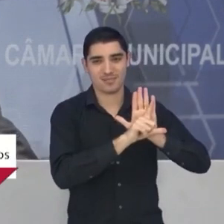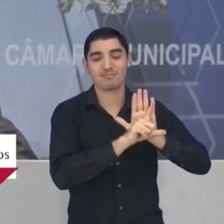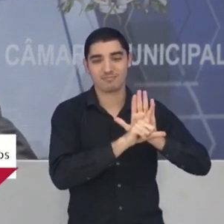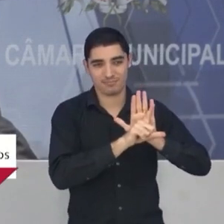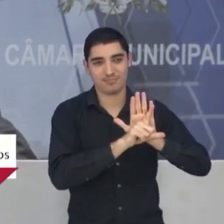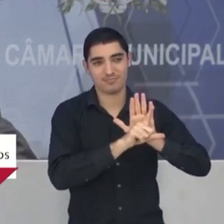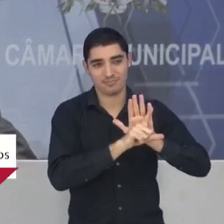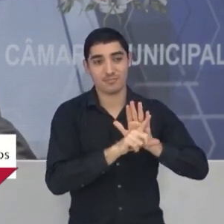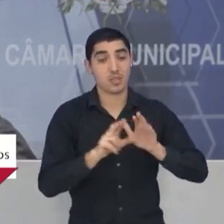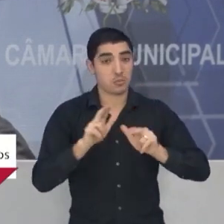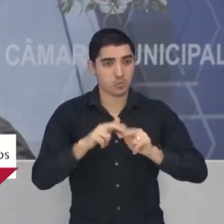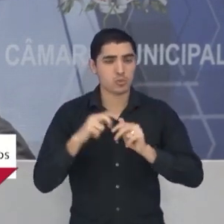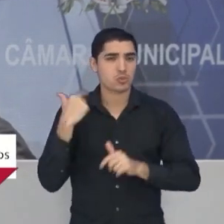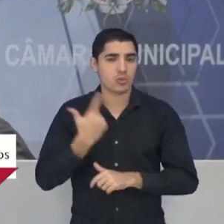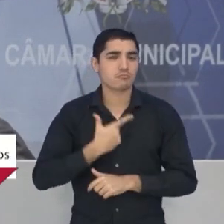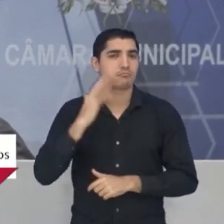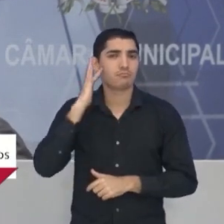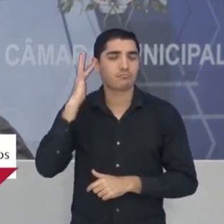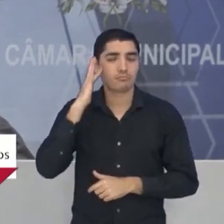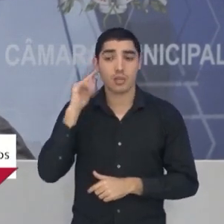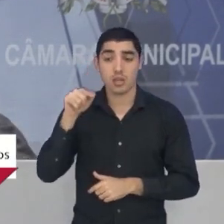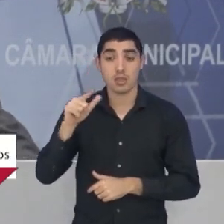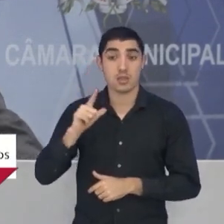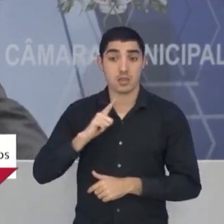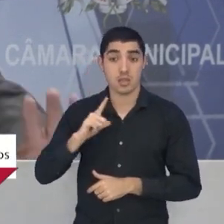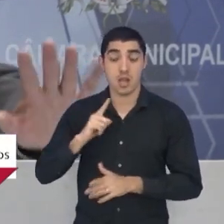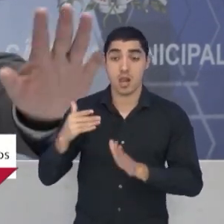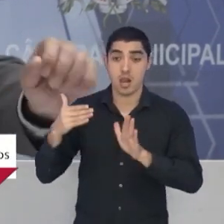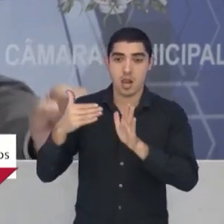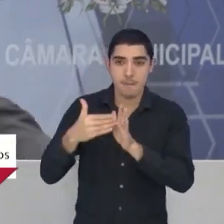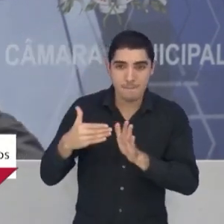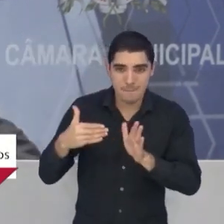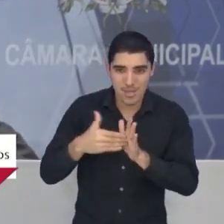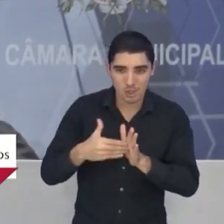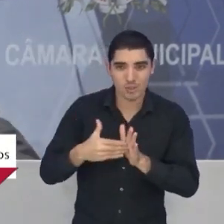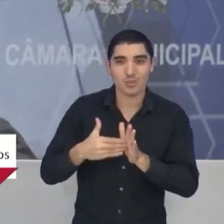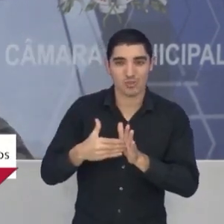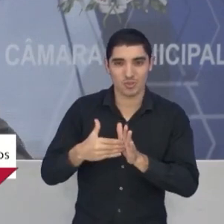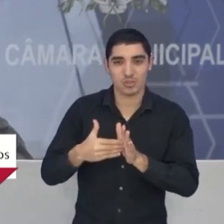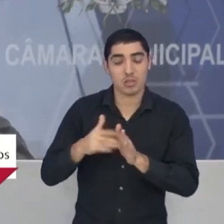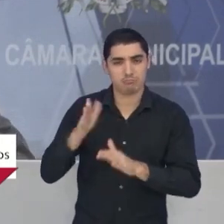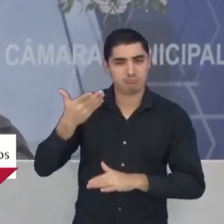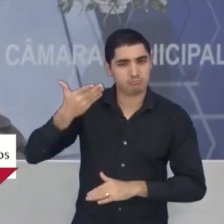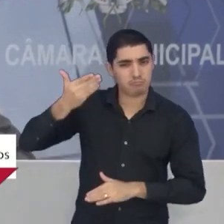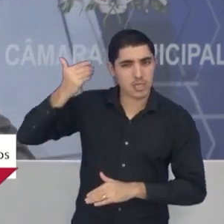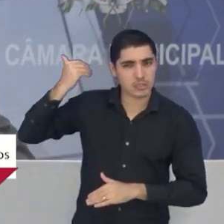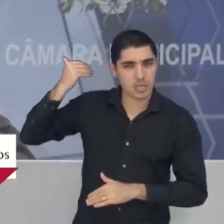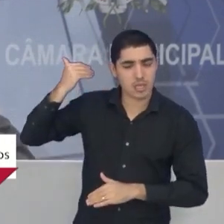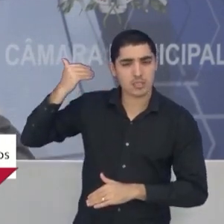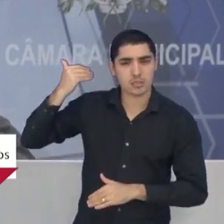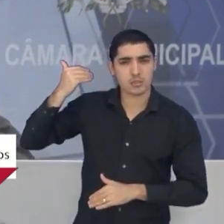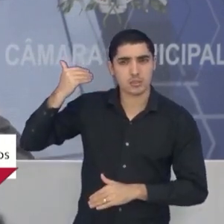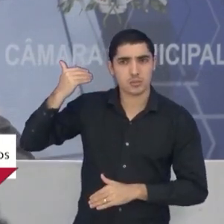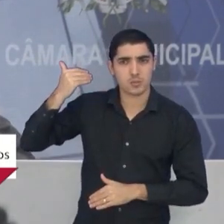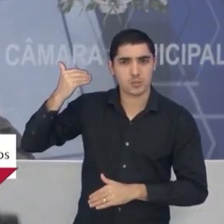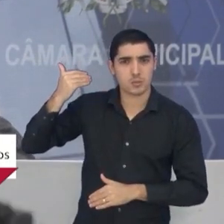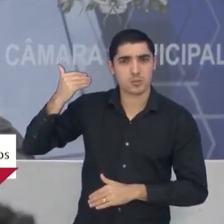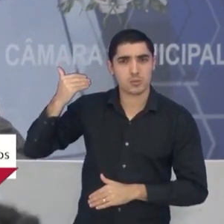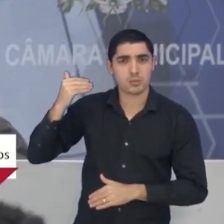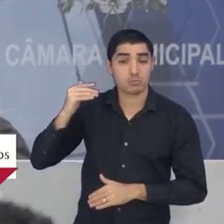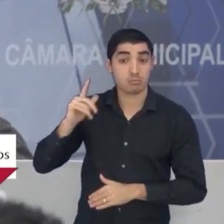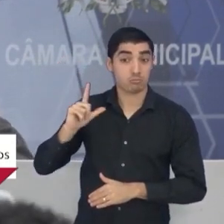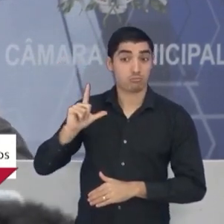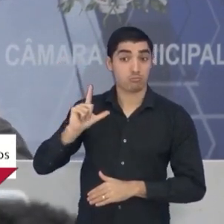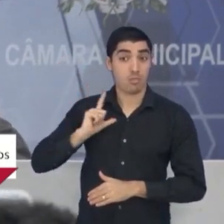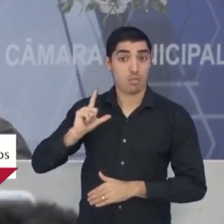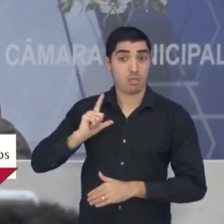verificar limites limites num Pass vamos falar num passado muito não muito recente mas nós